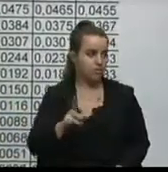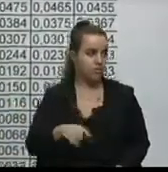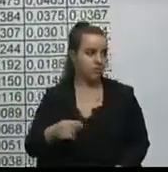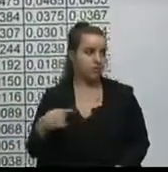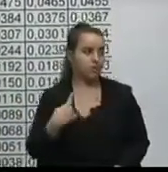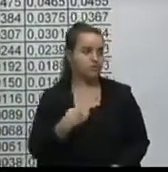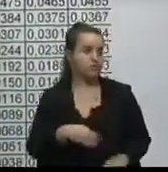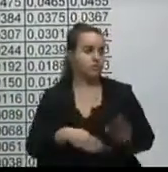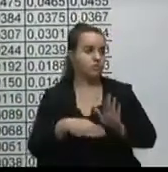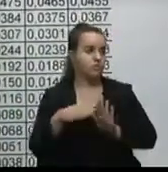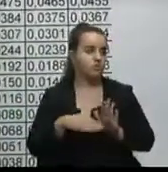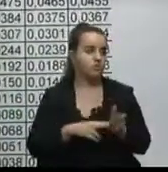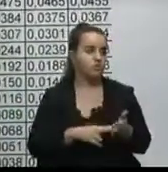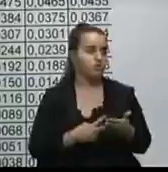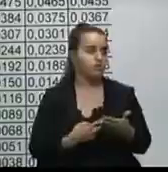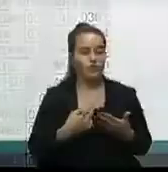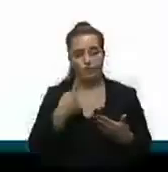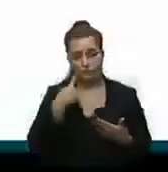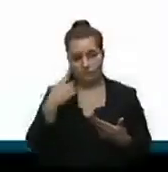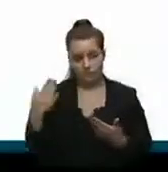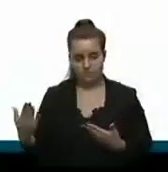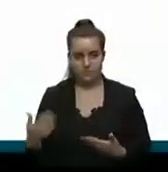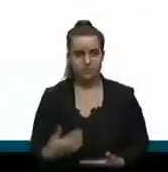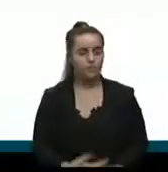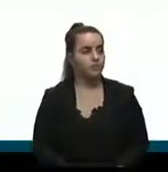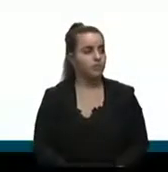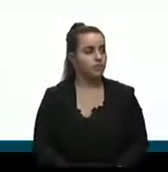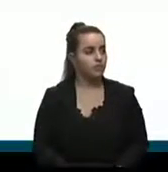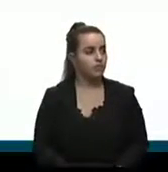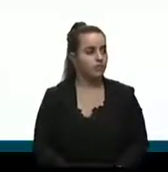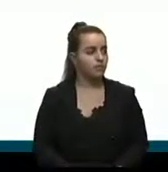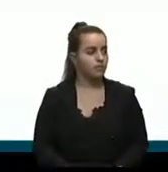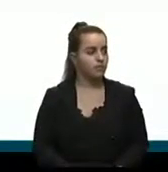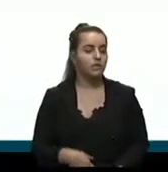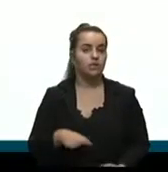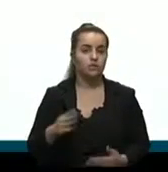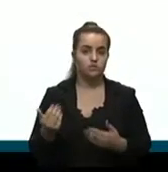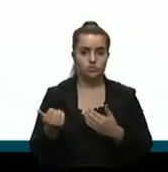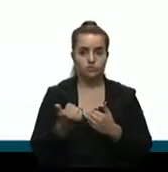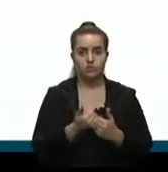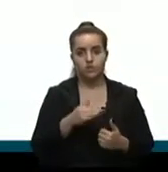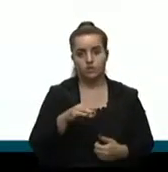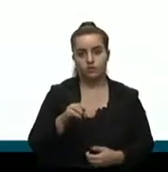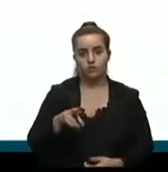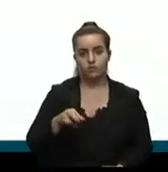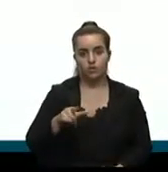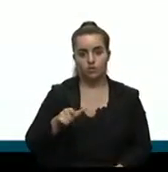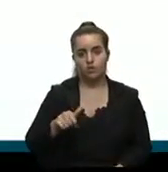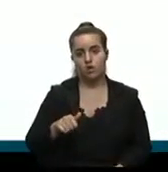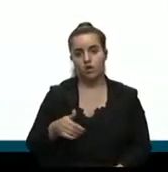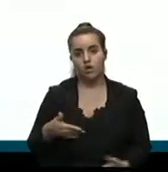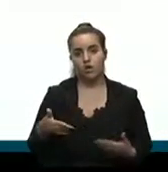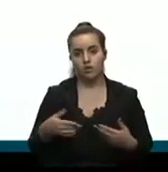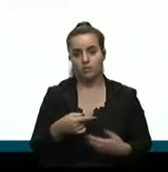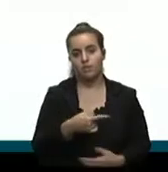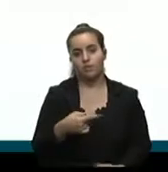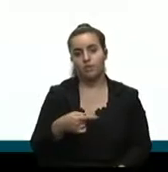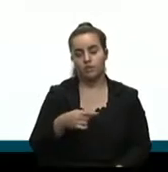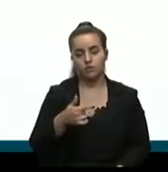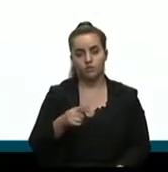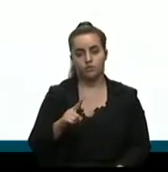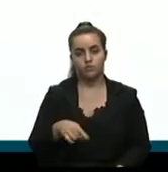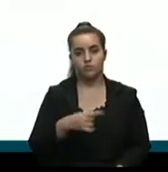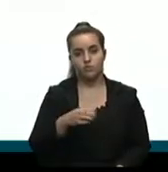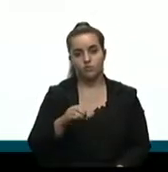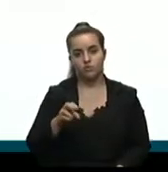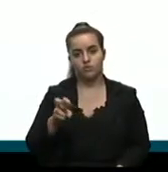de significância. Continue acompanhando no quadro. Então, substituindo na fórmula, menos